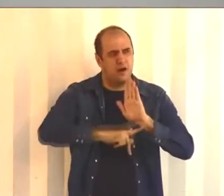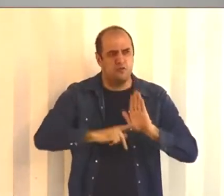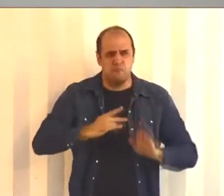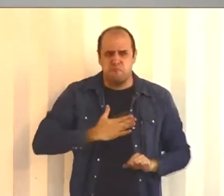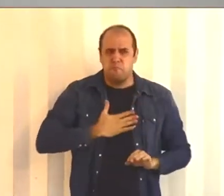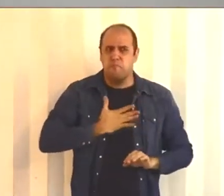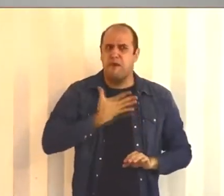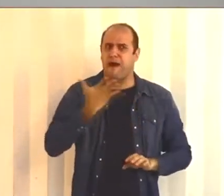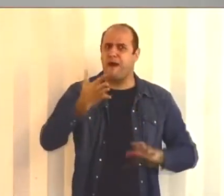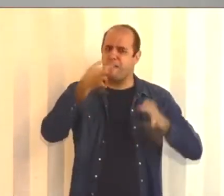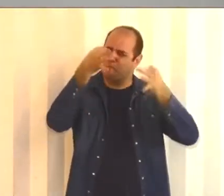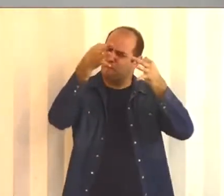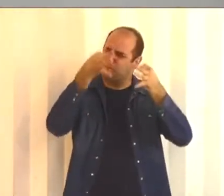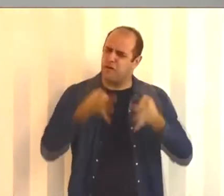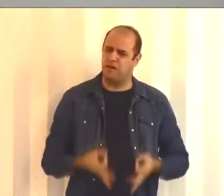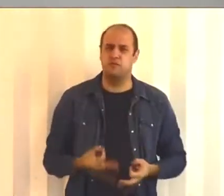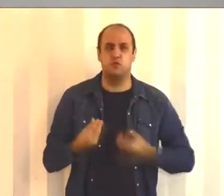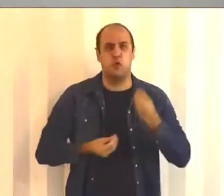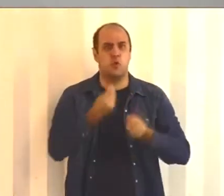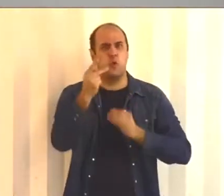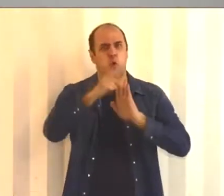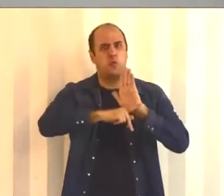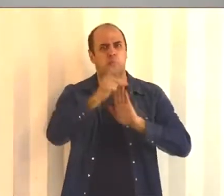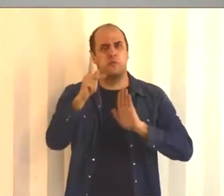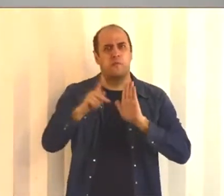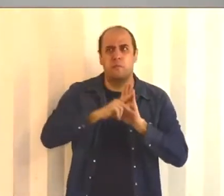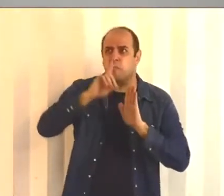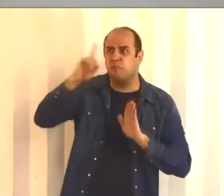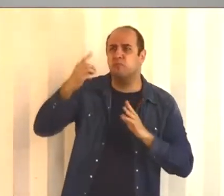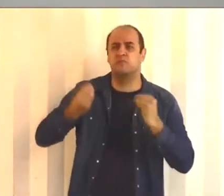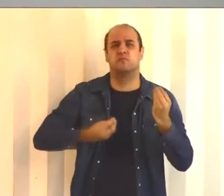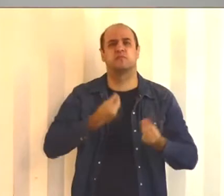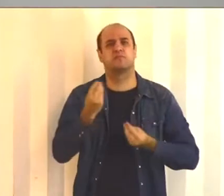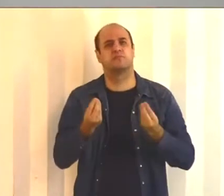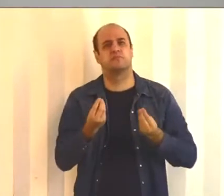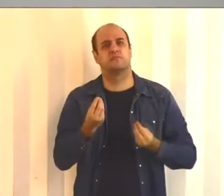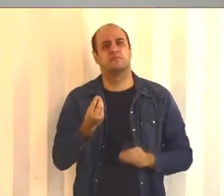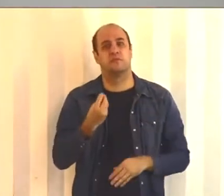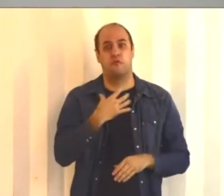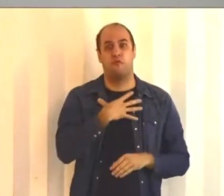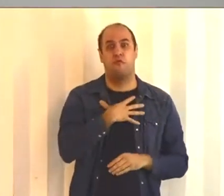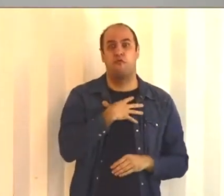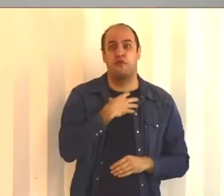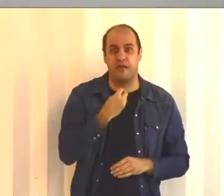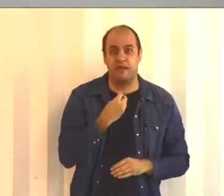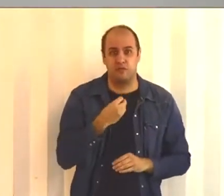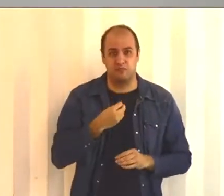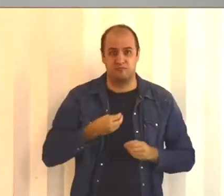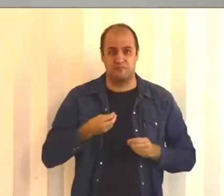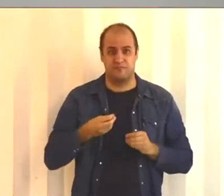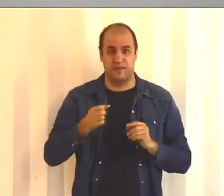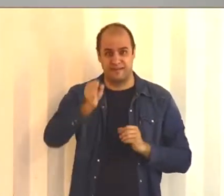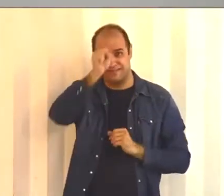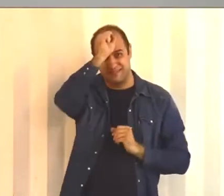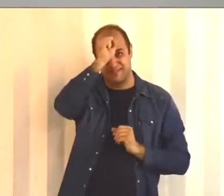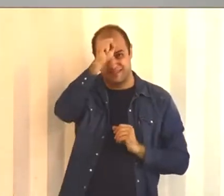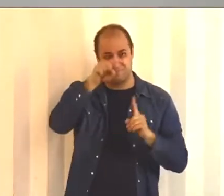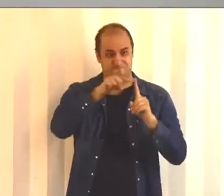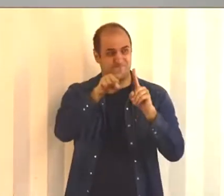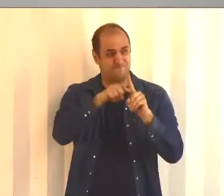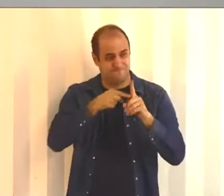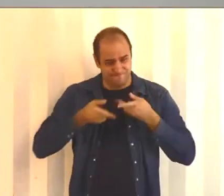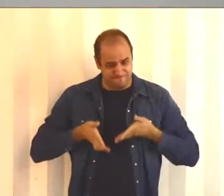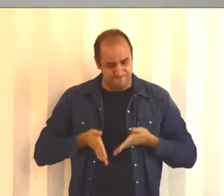surpreendente, é perfeito. Como é que se dá o plano de Deus aqui nos versículos 3 a 4? Ao filho, Sara concebeu e deu à luz um